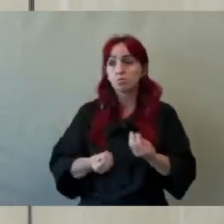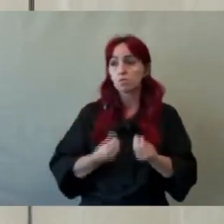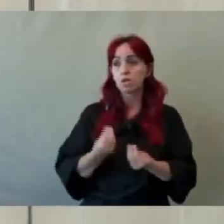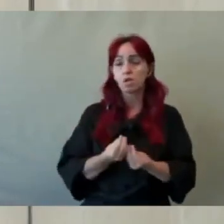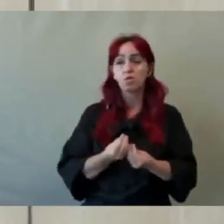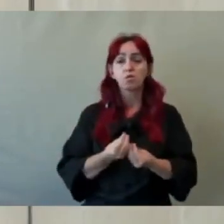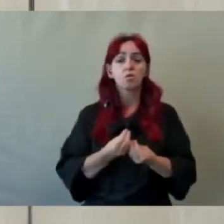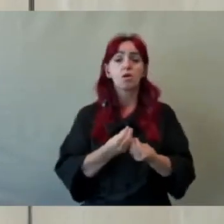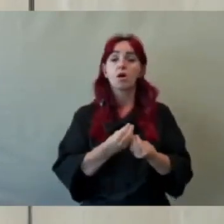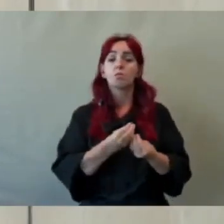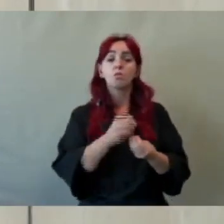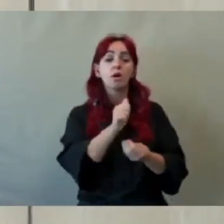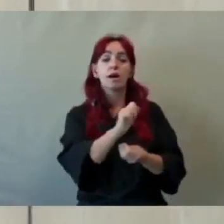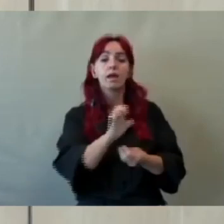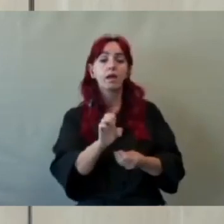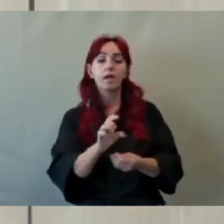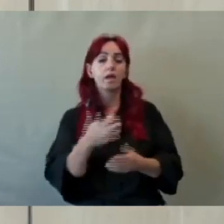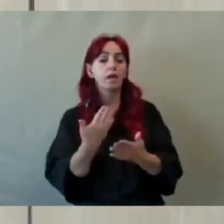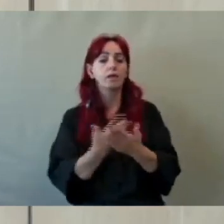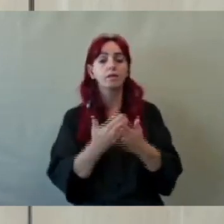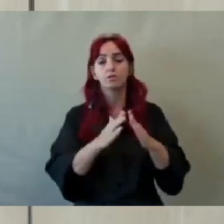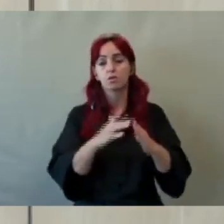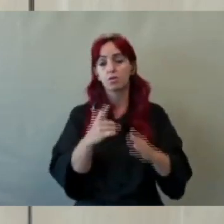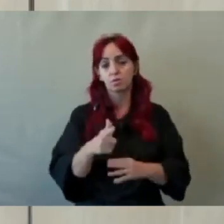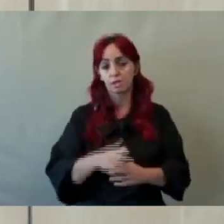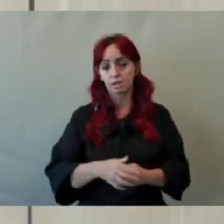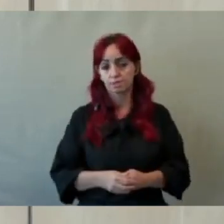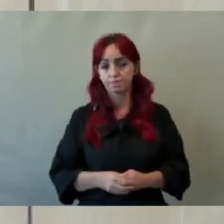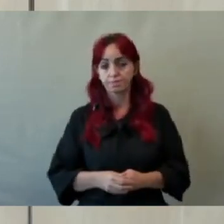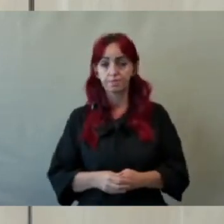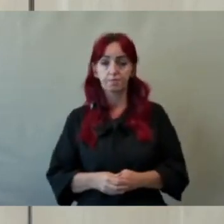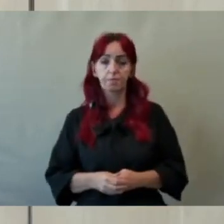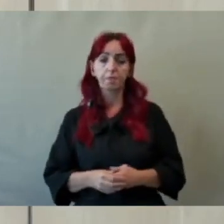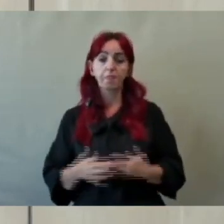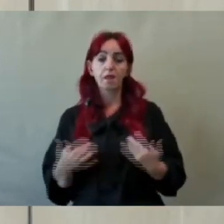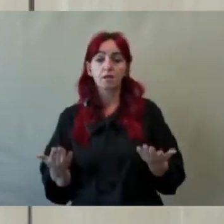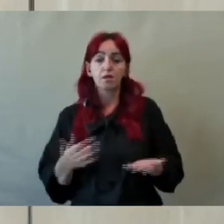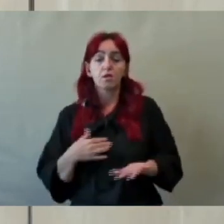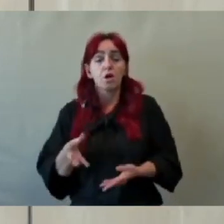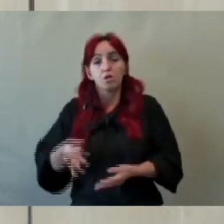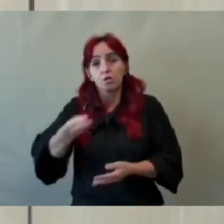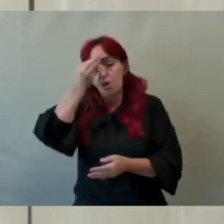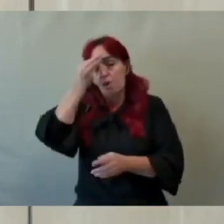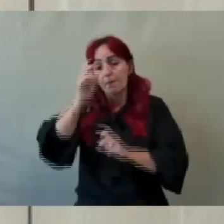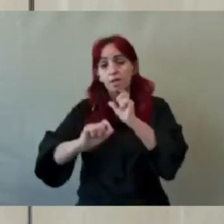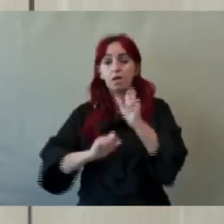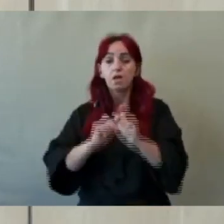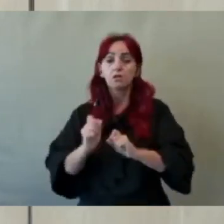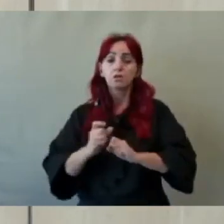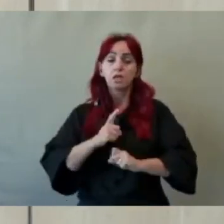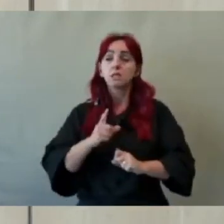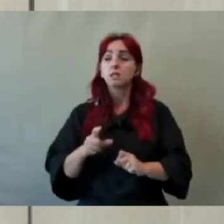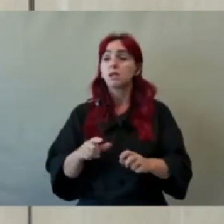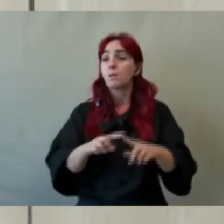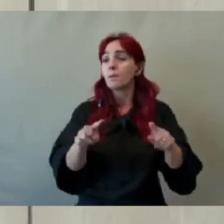atendimento educacional especializado. Então, a gente compreende que, se tem uma sala em que você tem lá